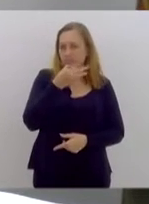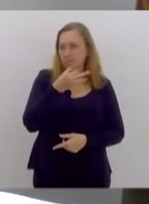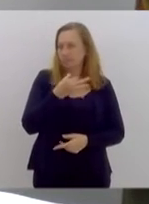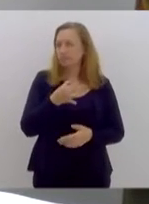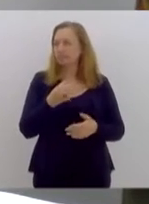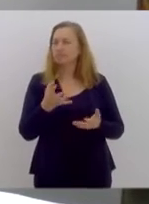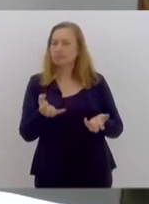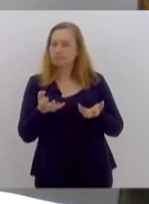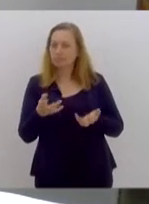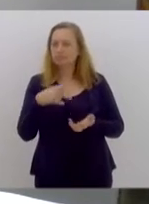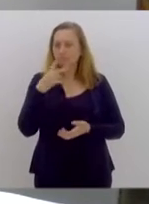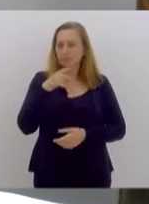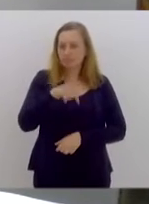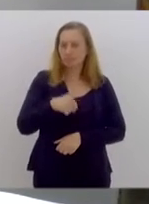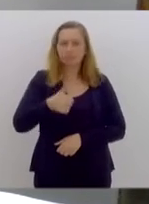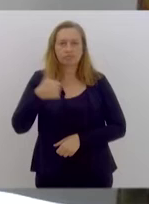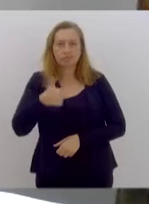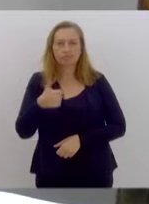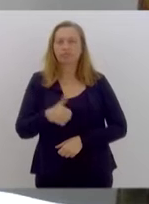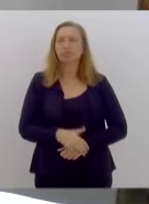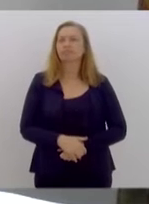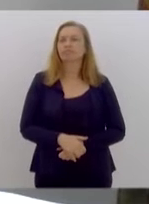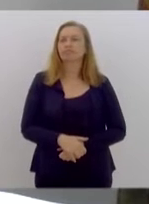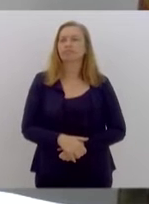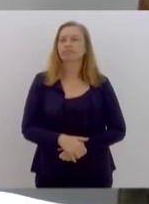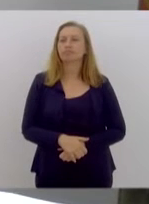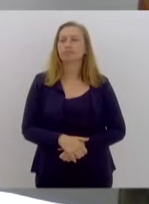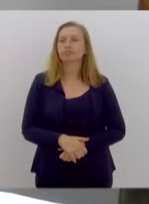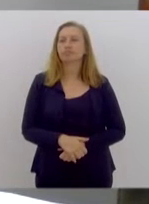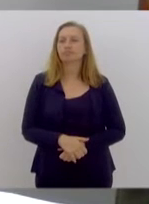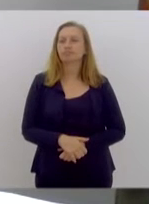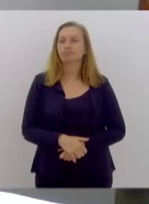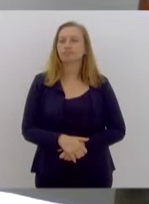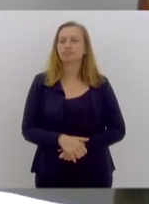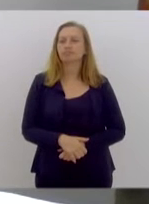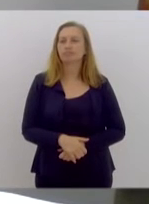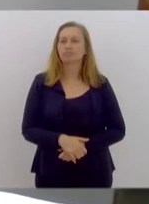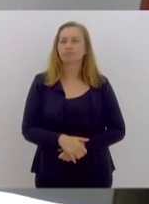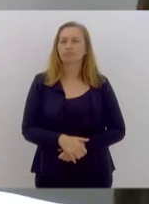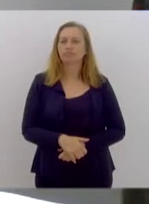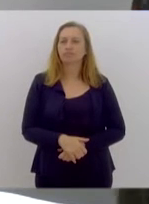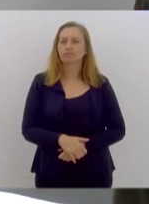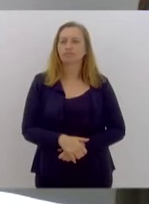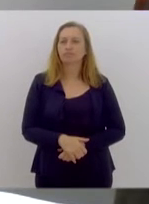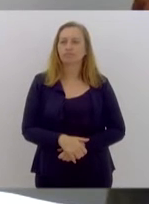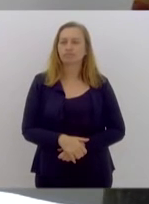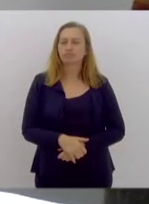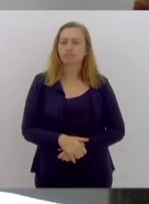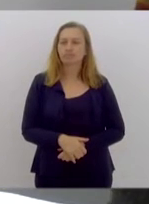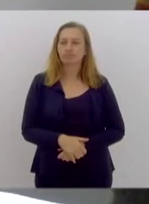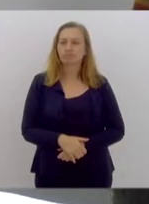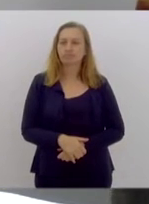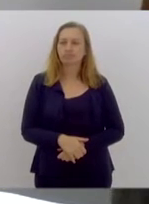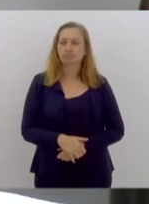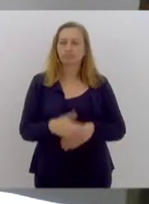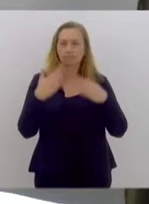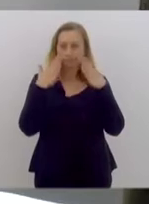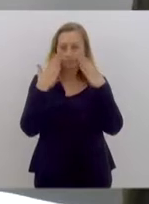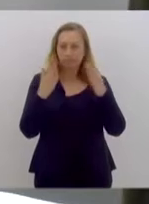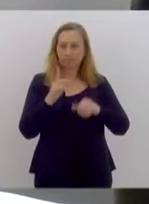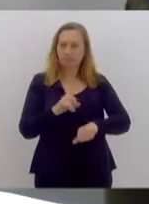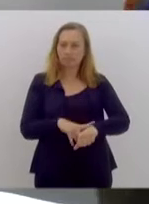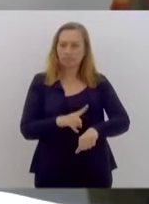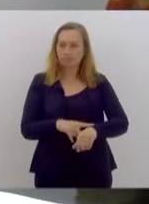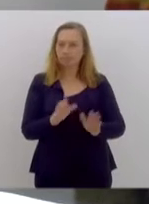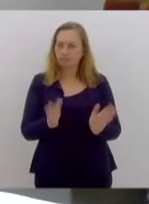o que eu tenho a dizer aqui em primeiro lugar é que nessa nessa versão ora apresentada a